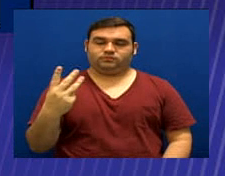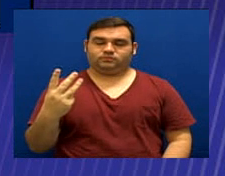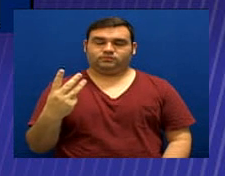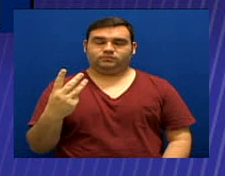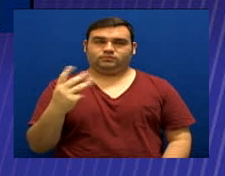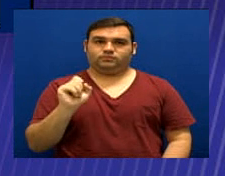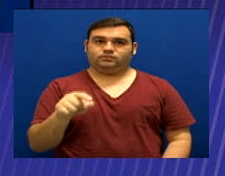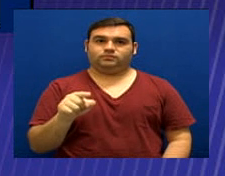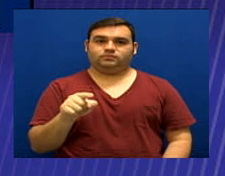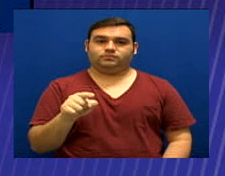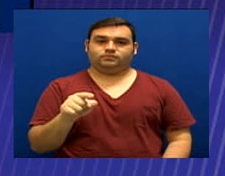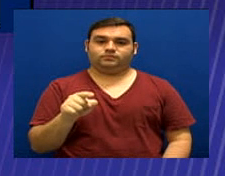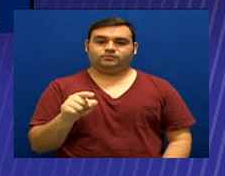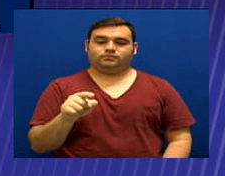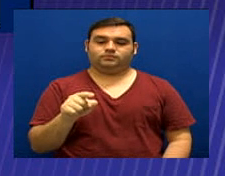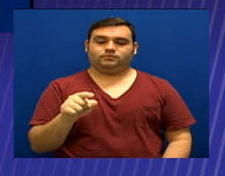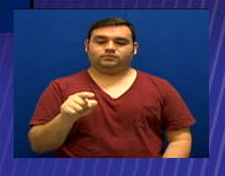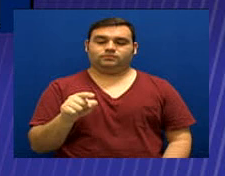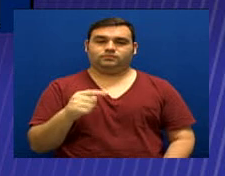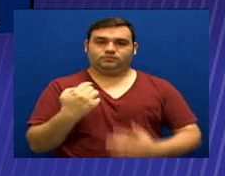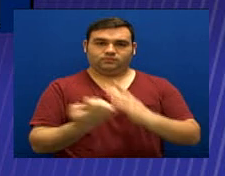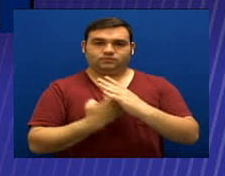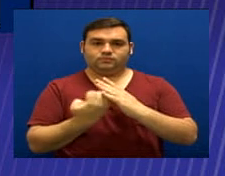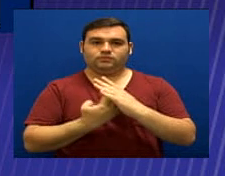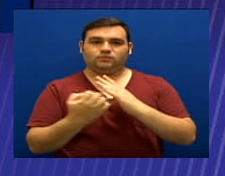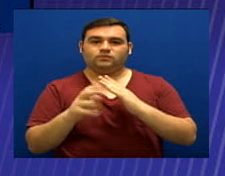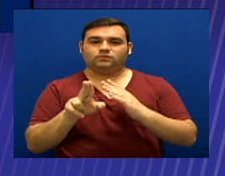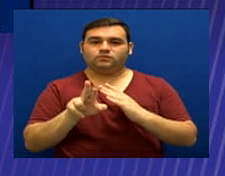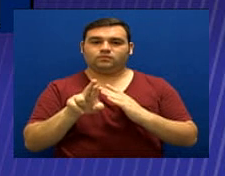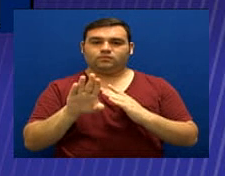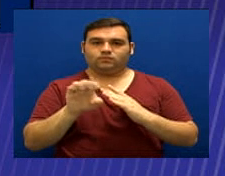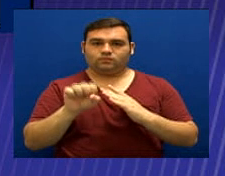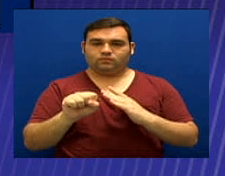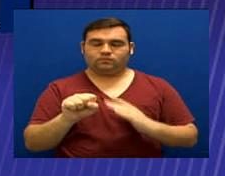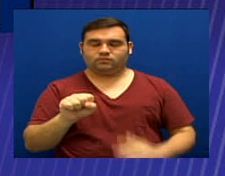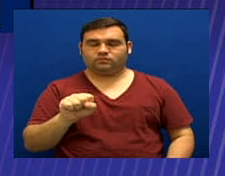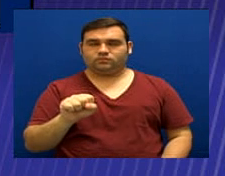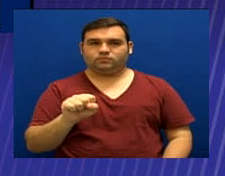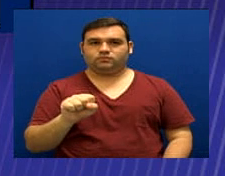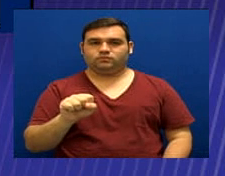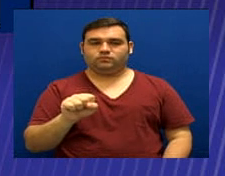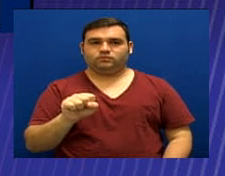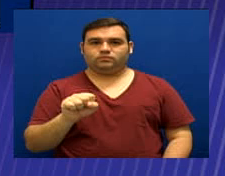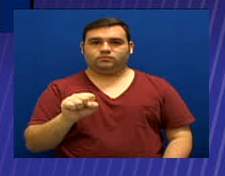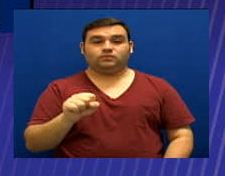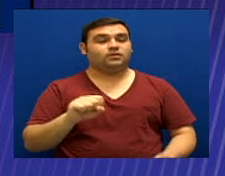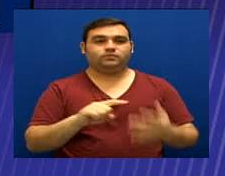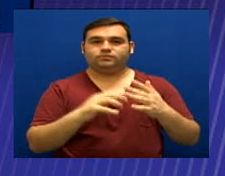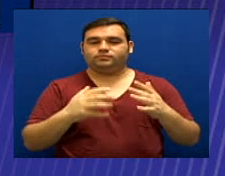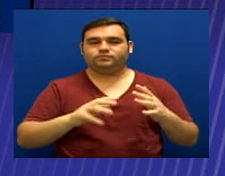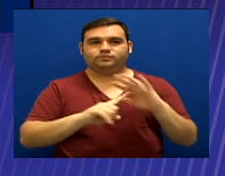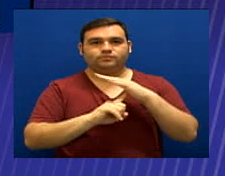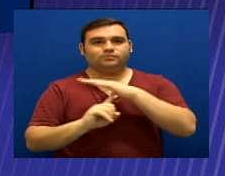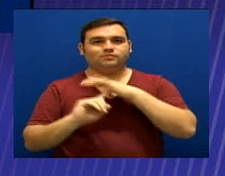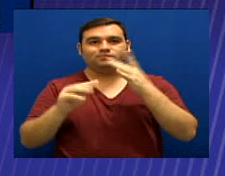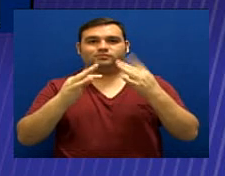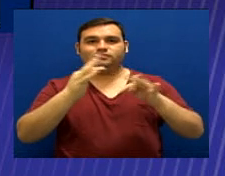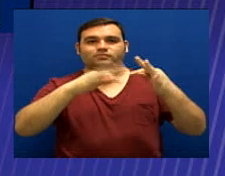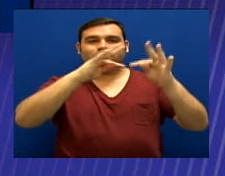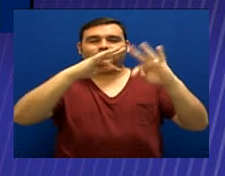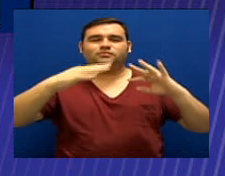mil empresa municipal de transporte é é parque tecnológico de sorocaba